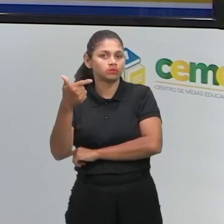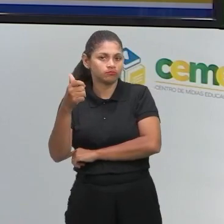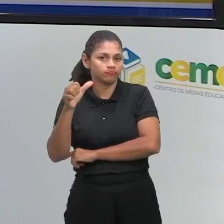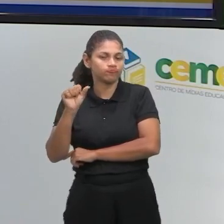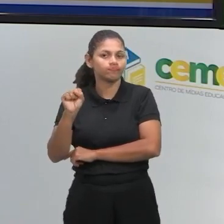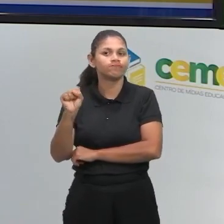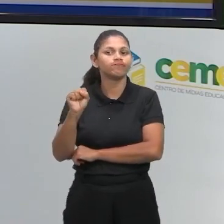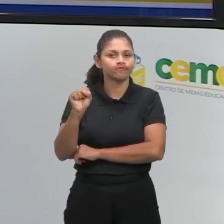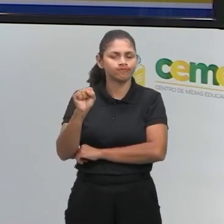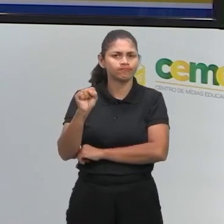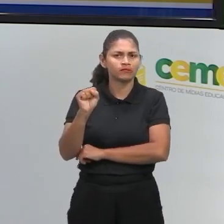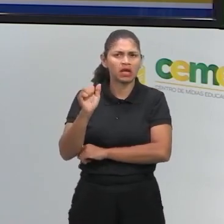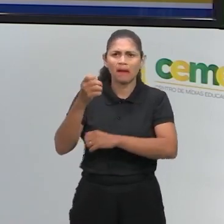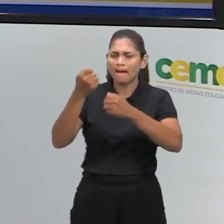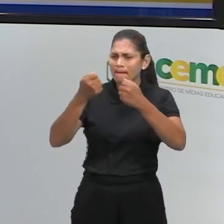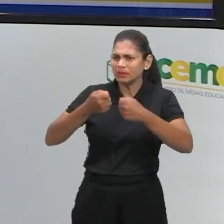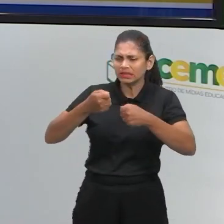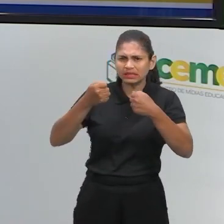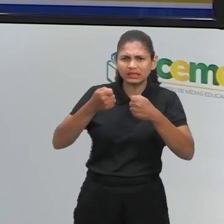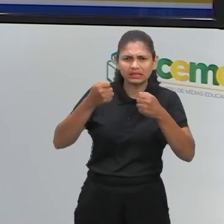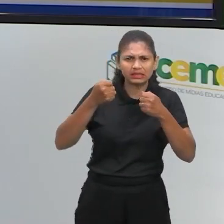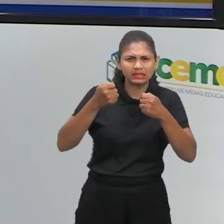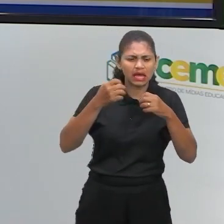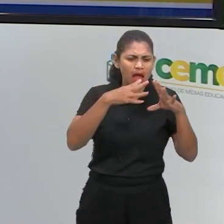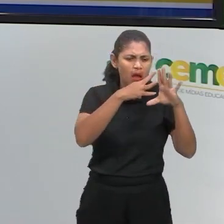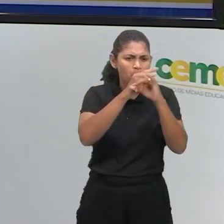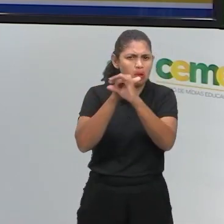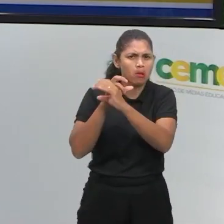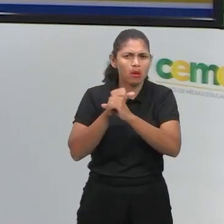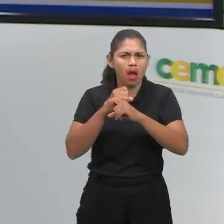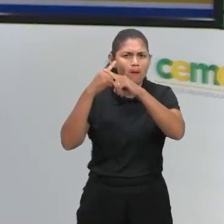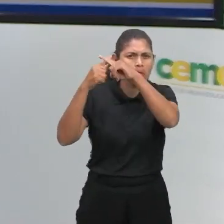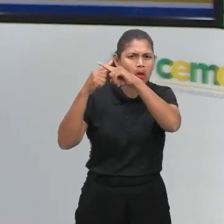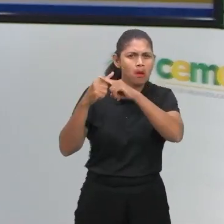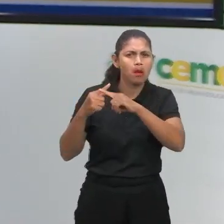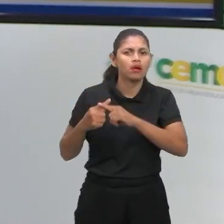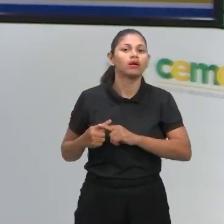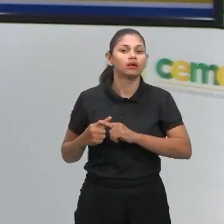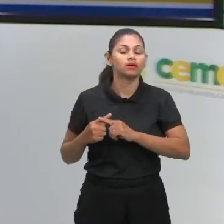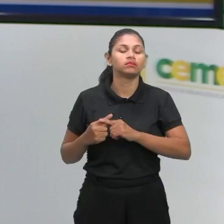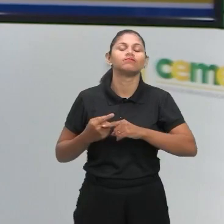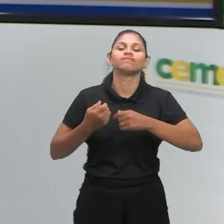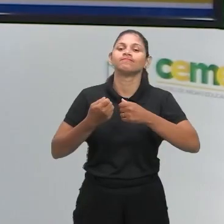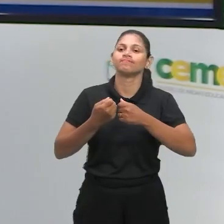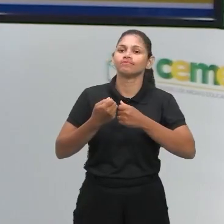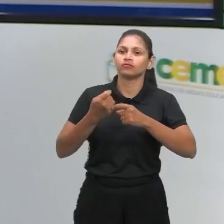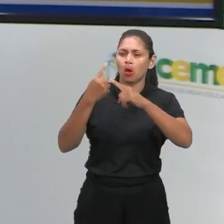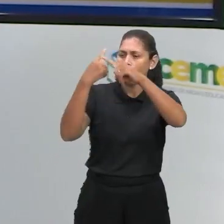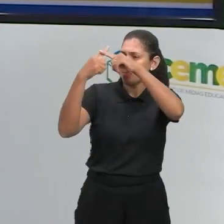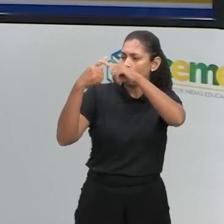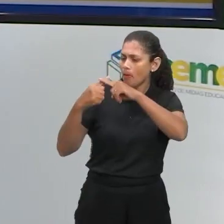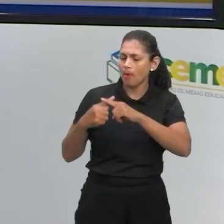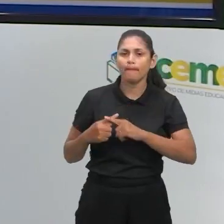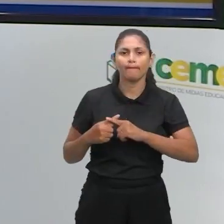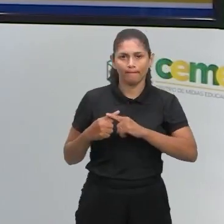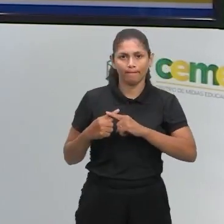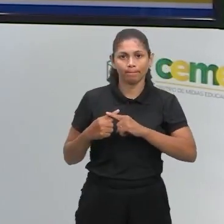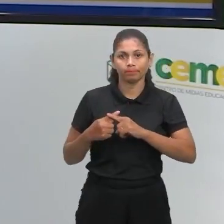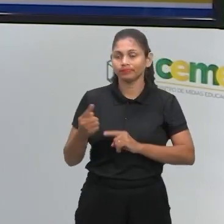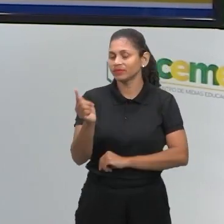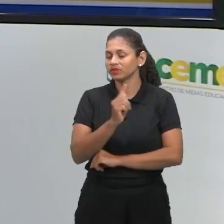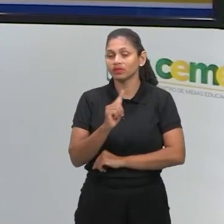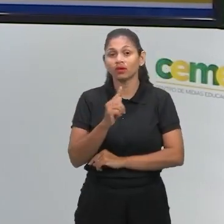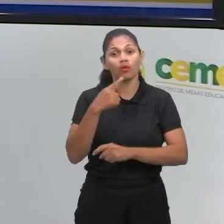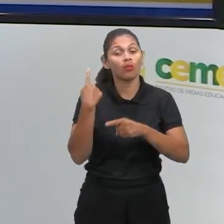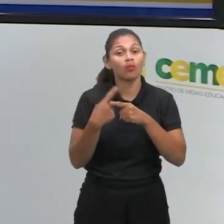professor, precisaria fazer todos esses cálculos de multiplicação? Precisaria fazer todos esses cálculos de multiplicação? Não.